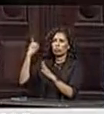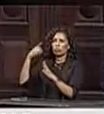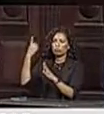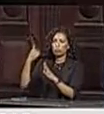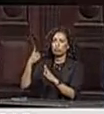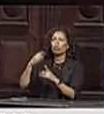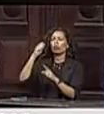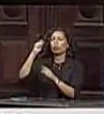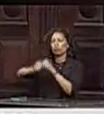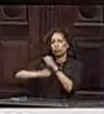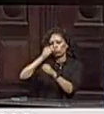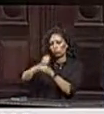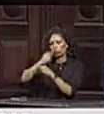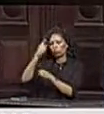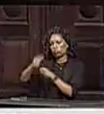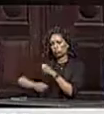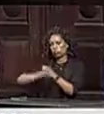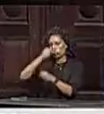anualmente,